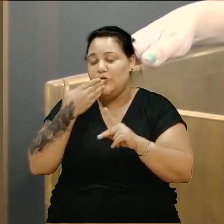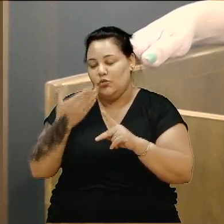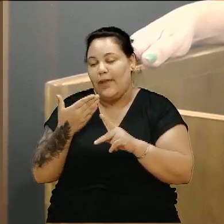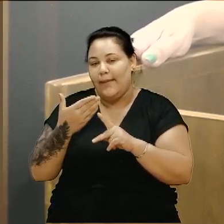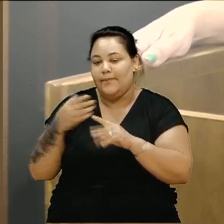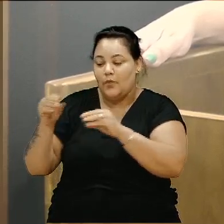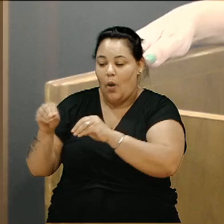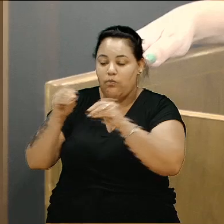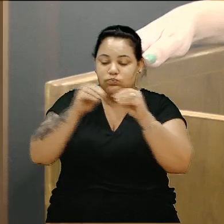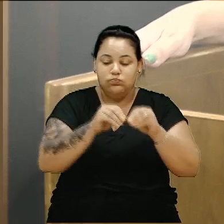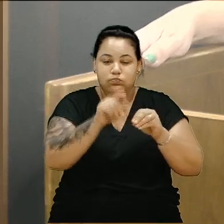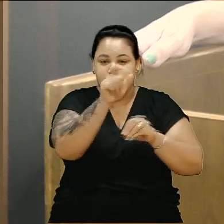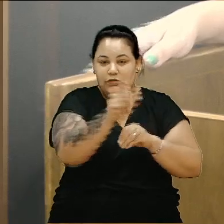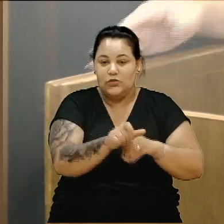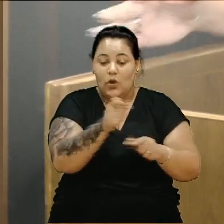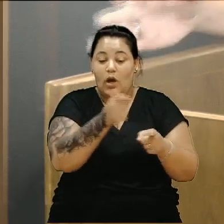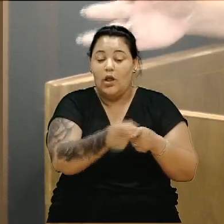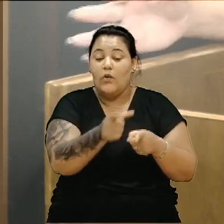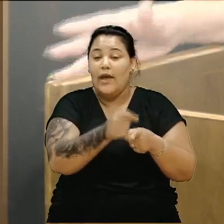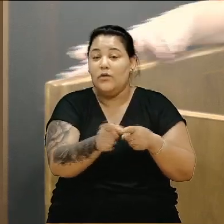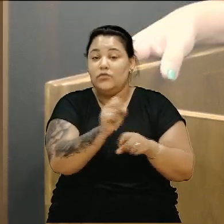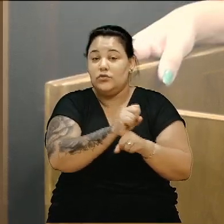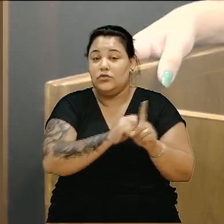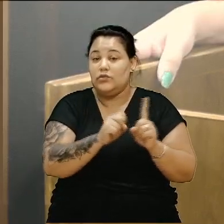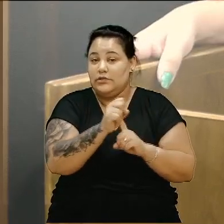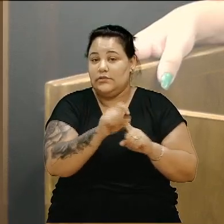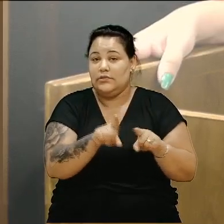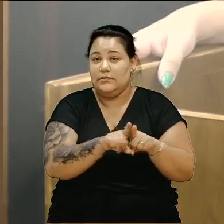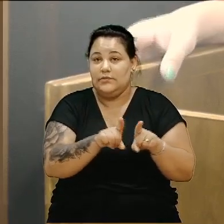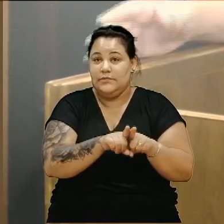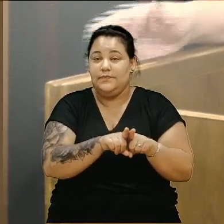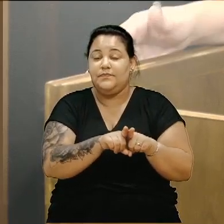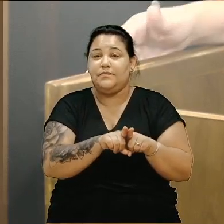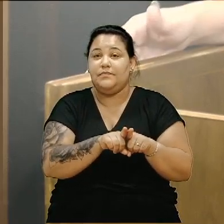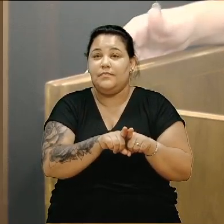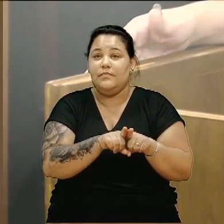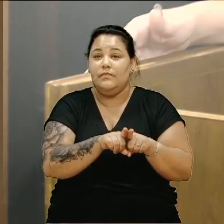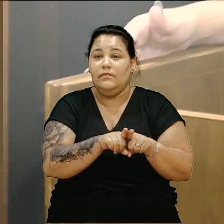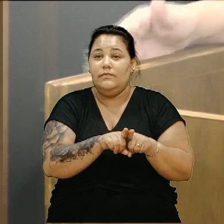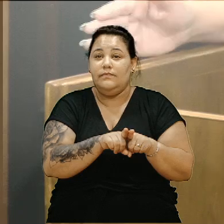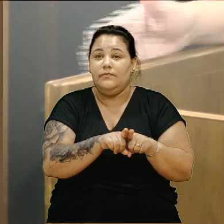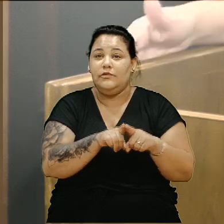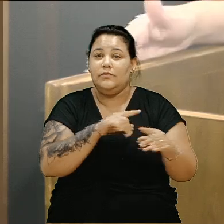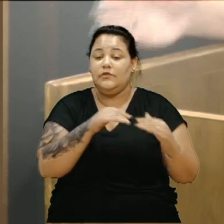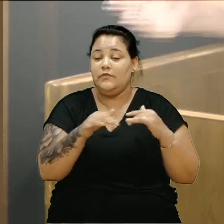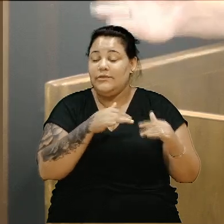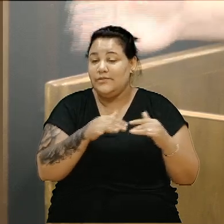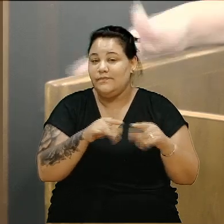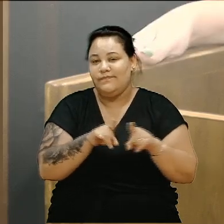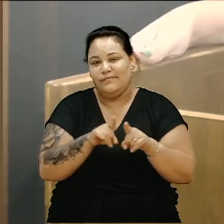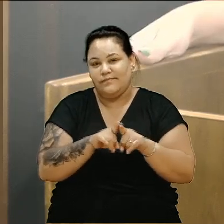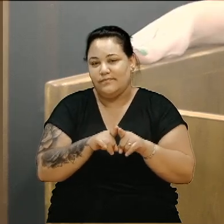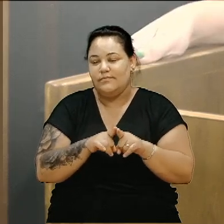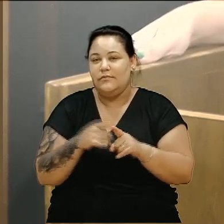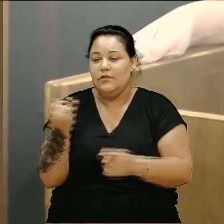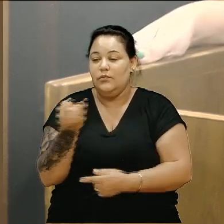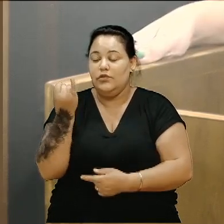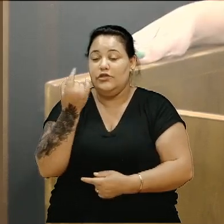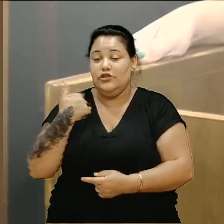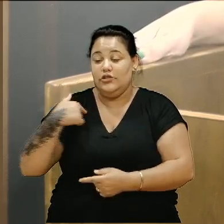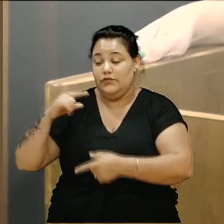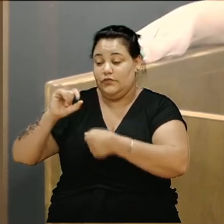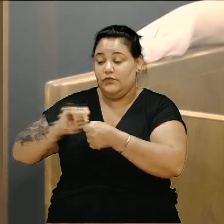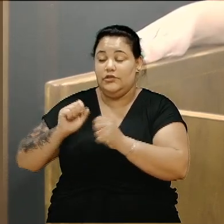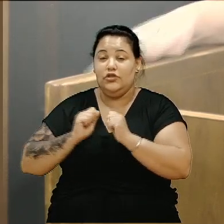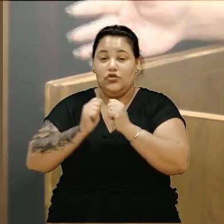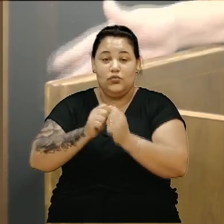a questão do aluguel social, e estamos encaminhando ainda. E uma movimentação muito importante que eu fiz junto com o vereador